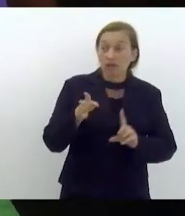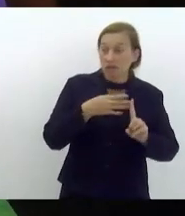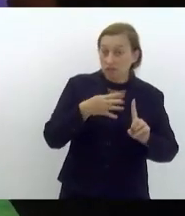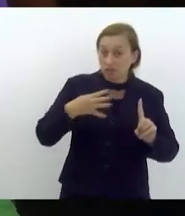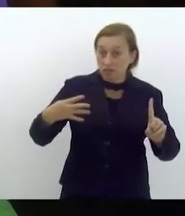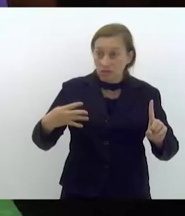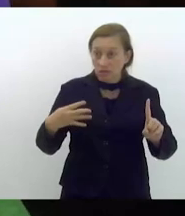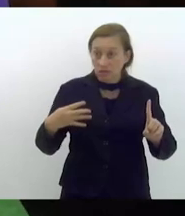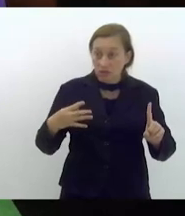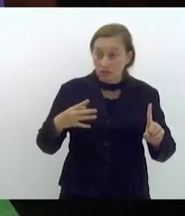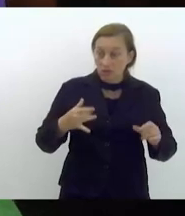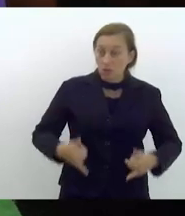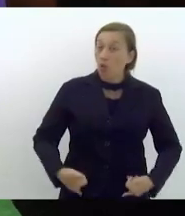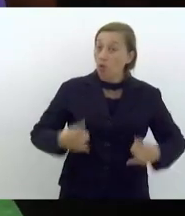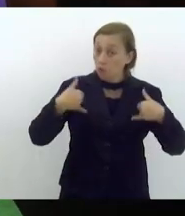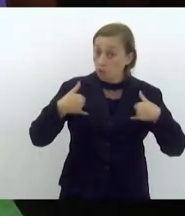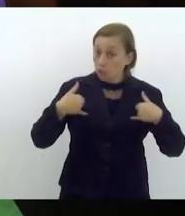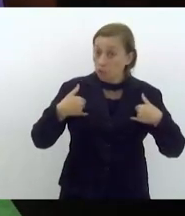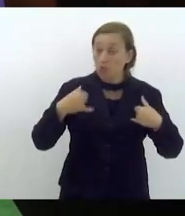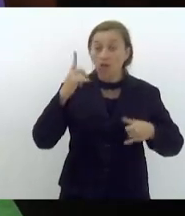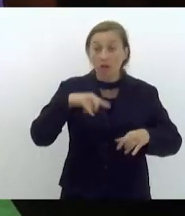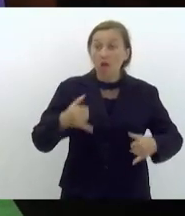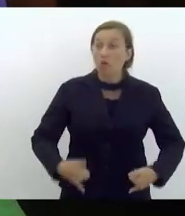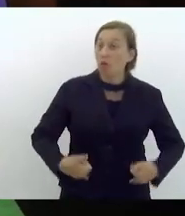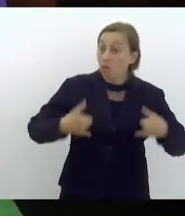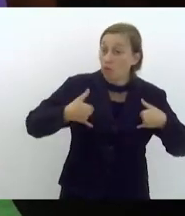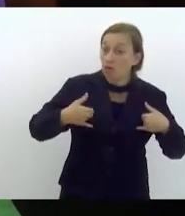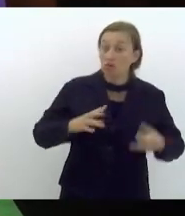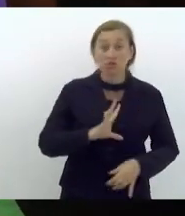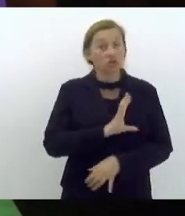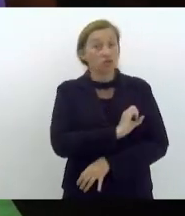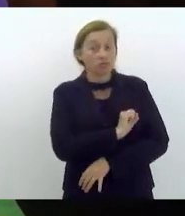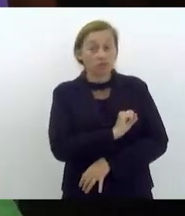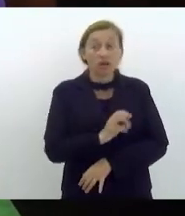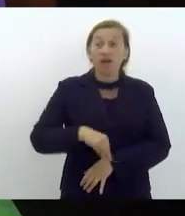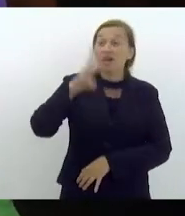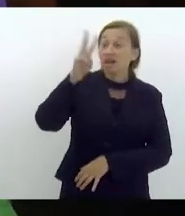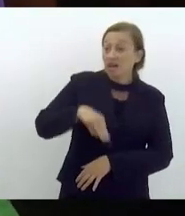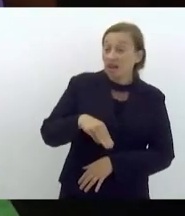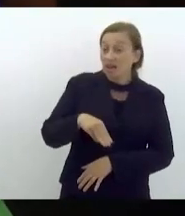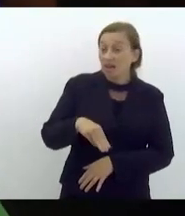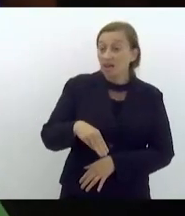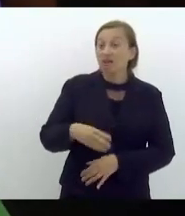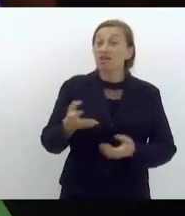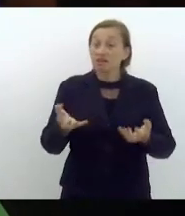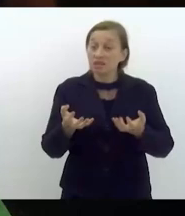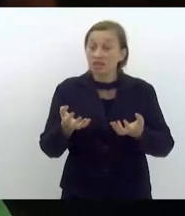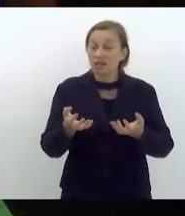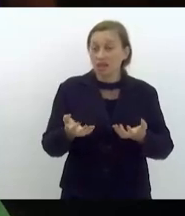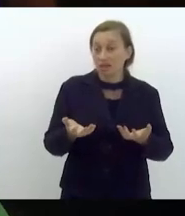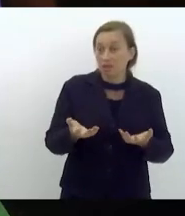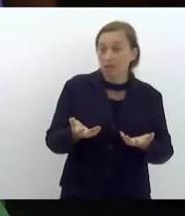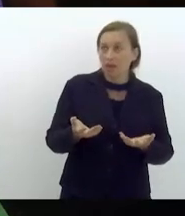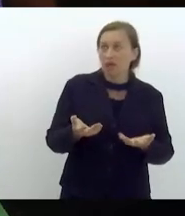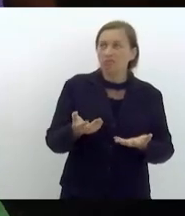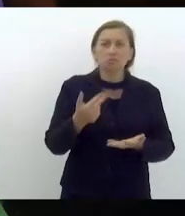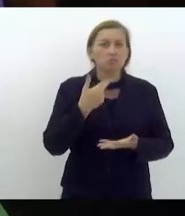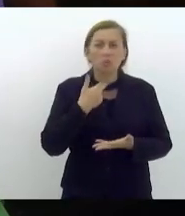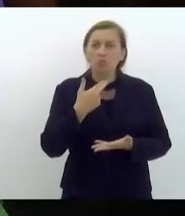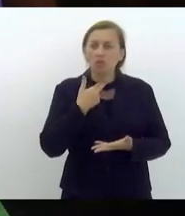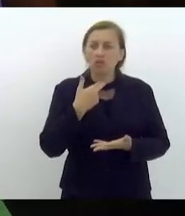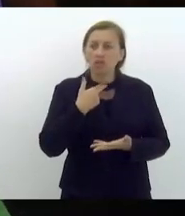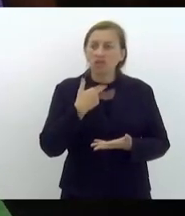lgbtqia+ e de orgulho é o orgulho de amar quem quiser amar né Nós não podemos